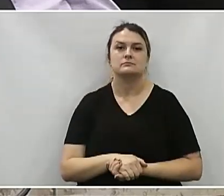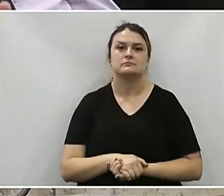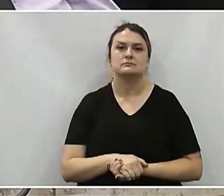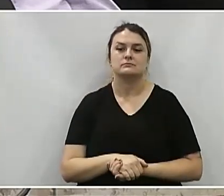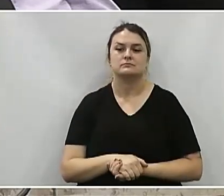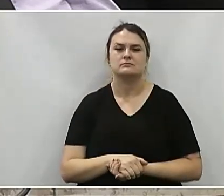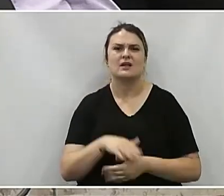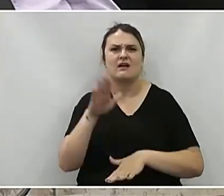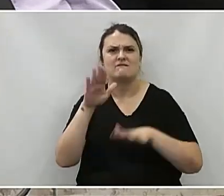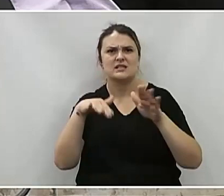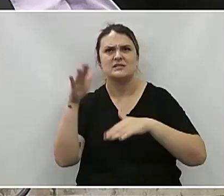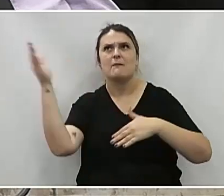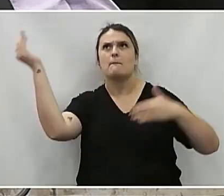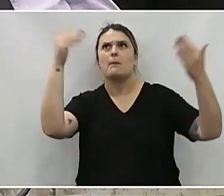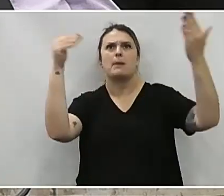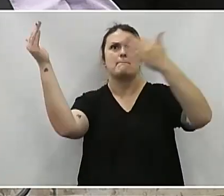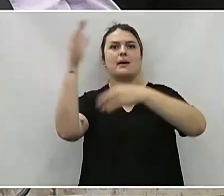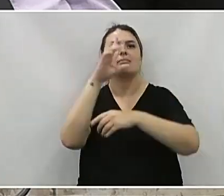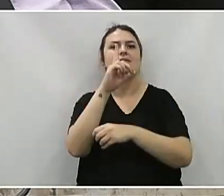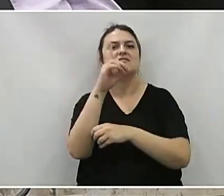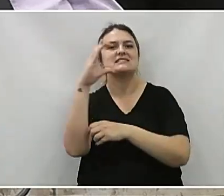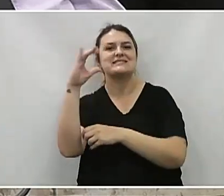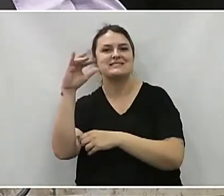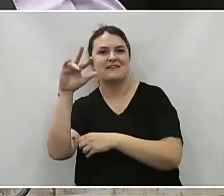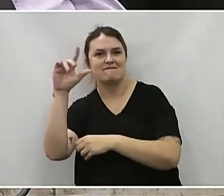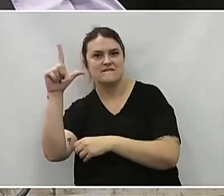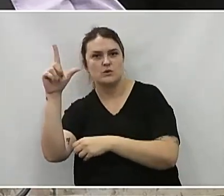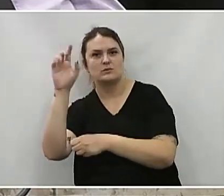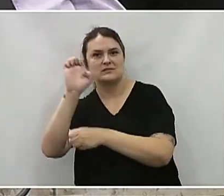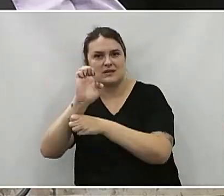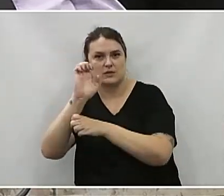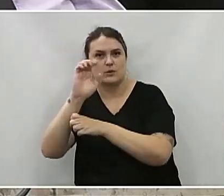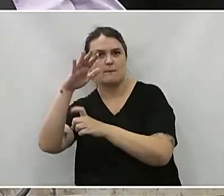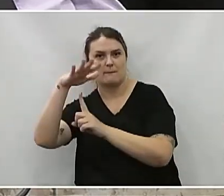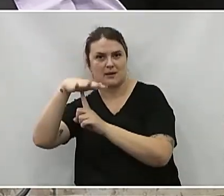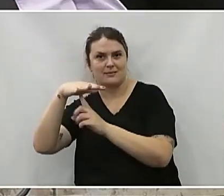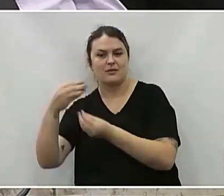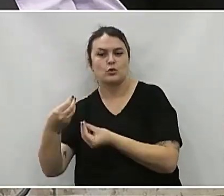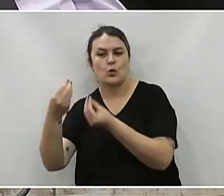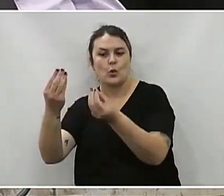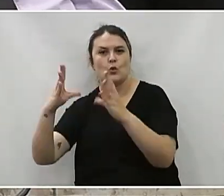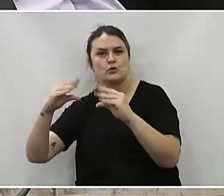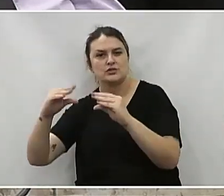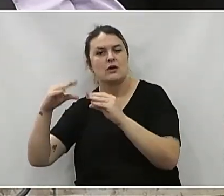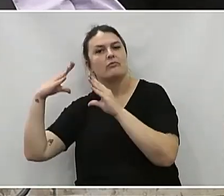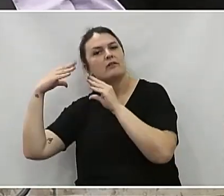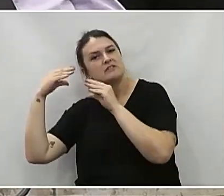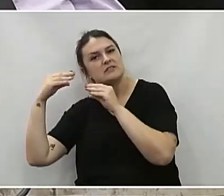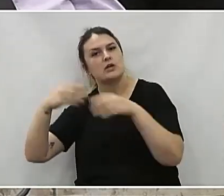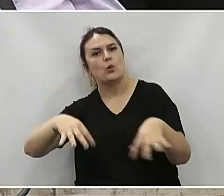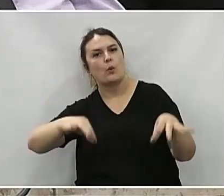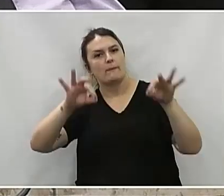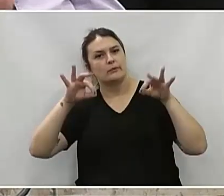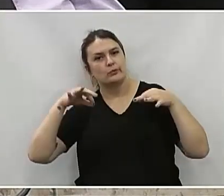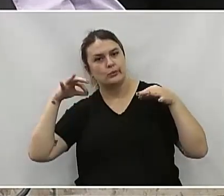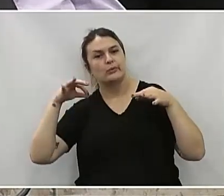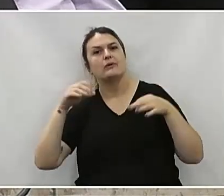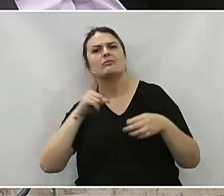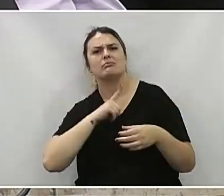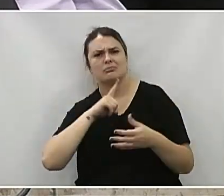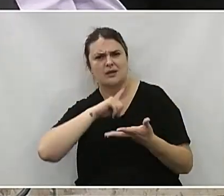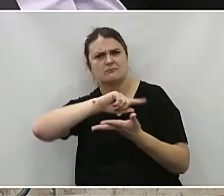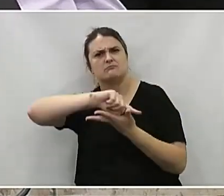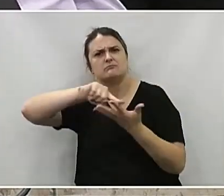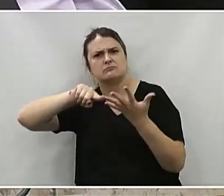mais que tenha vindo por parte da Defesa Civil do estado do Paraná doações de colchões travesseiros cobertores está para vir